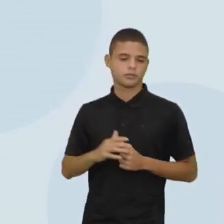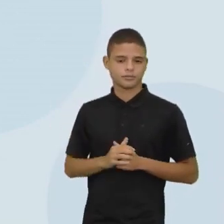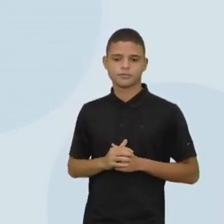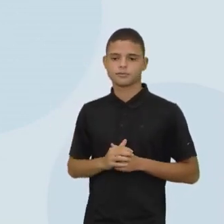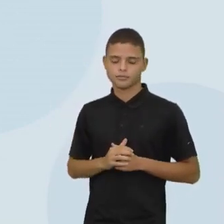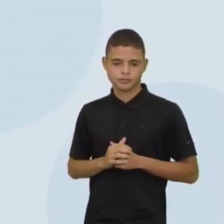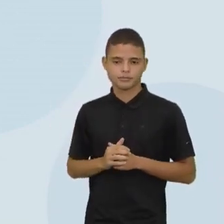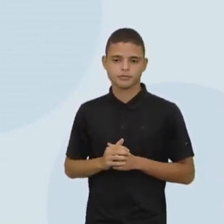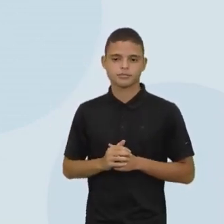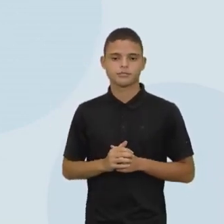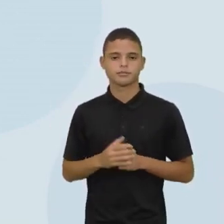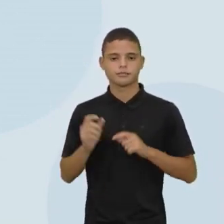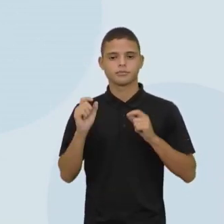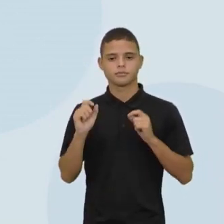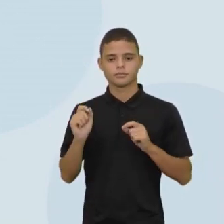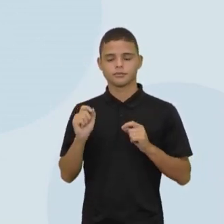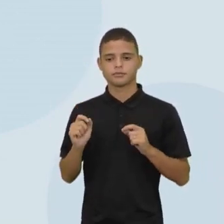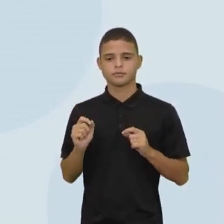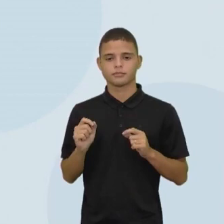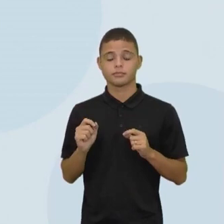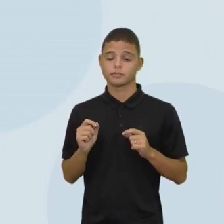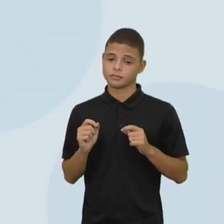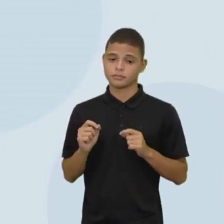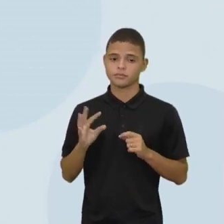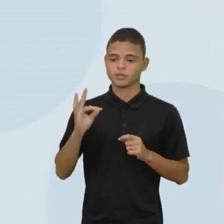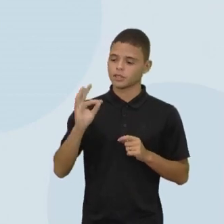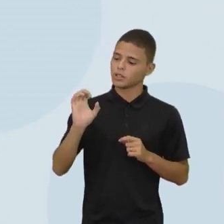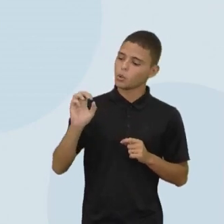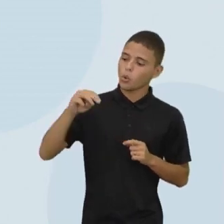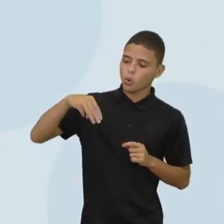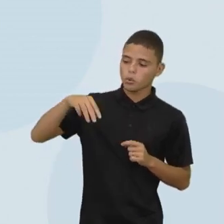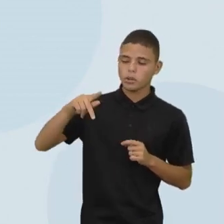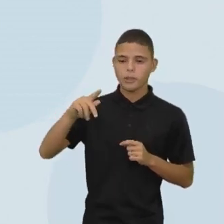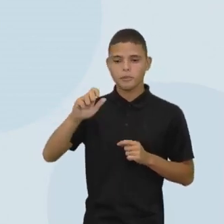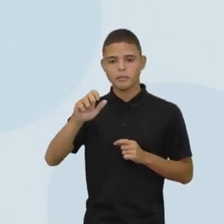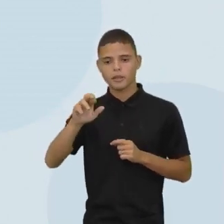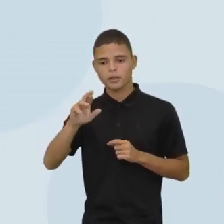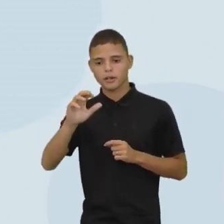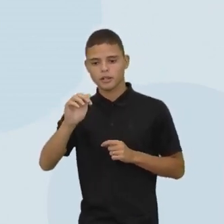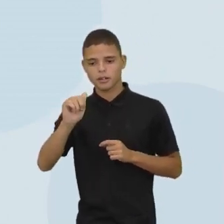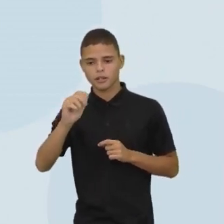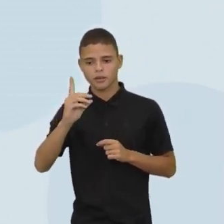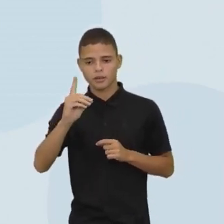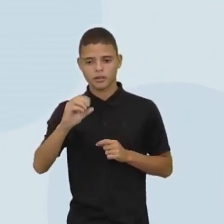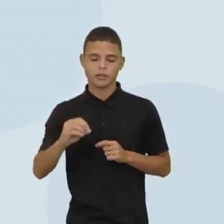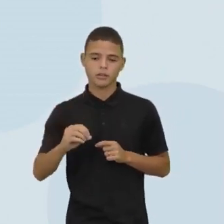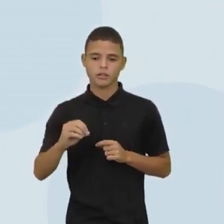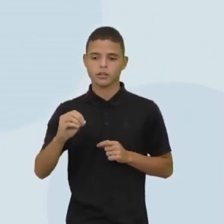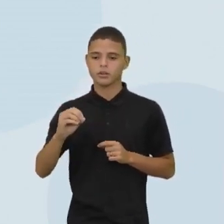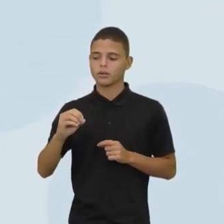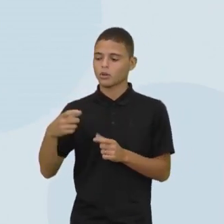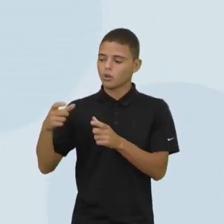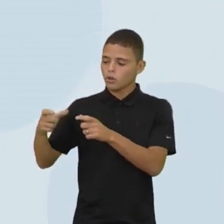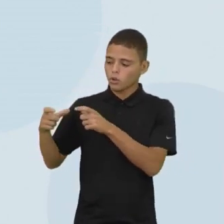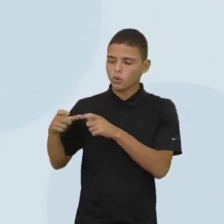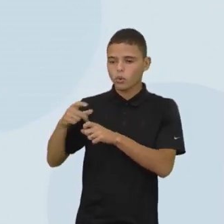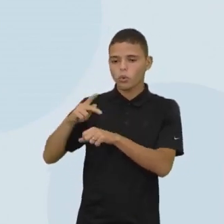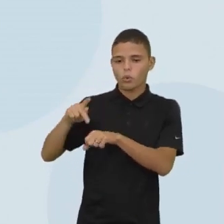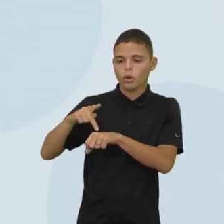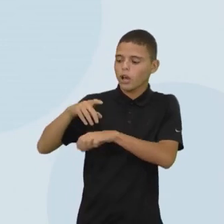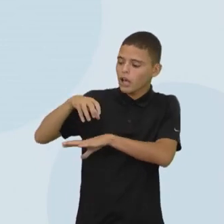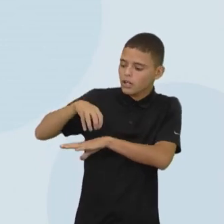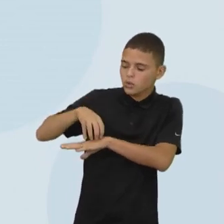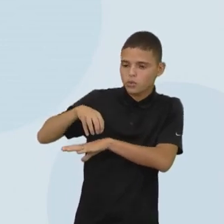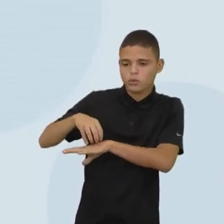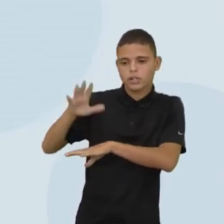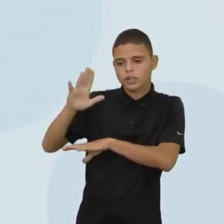temos nessa região, que são os climas temperados. Então você vai ter lá o clima temperado continental, que é mais na região central